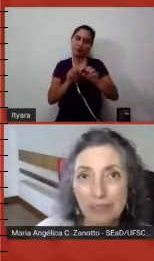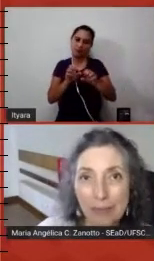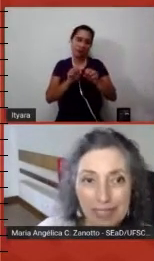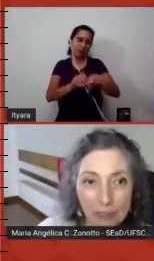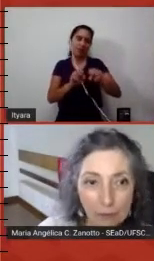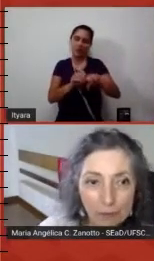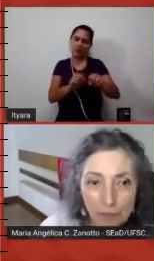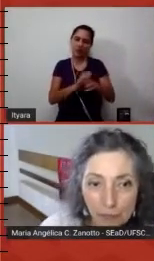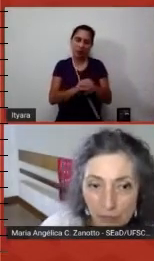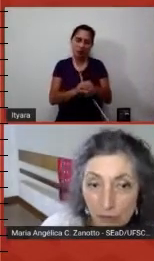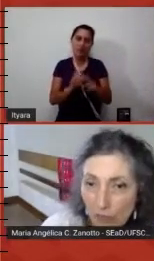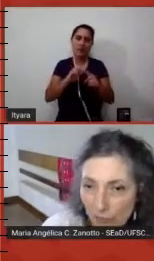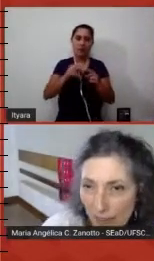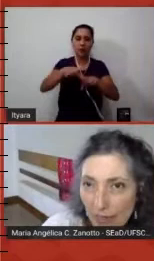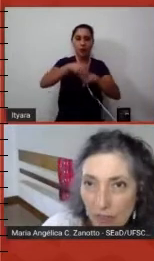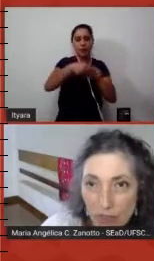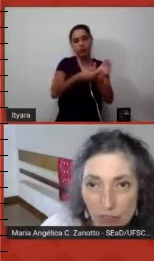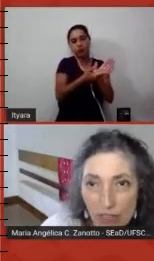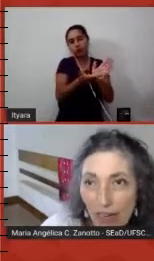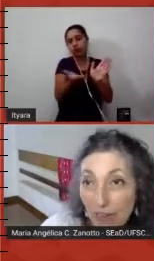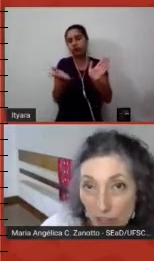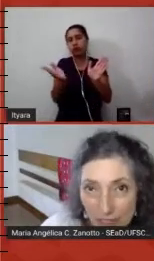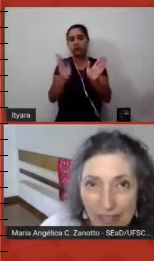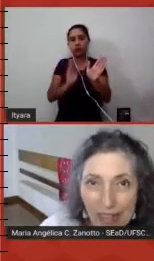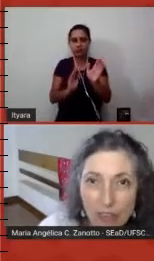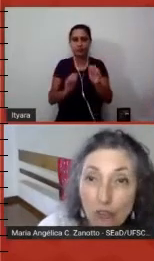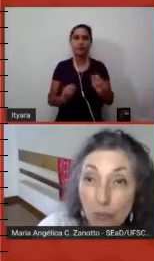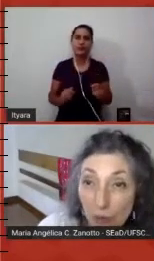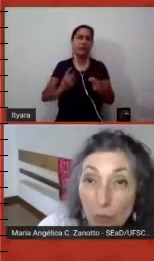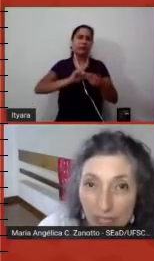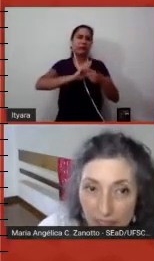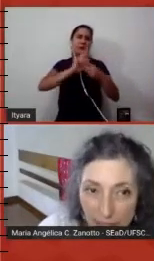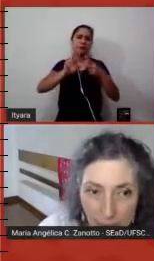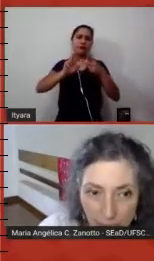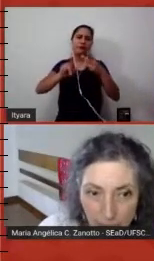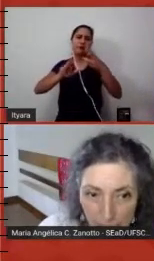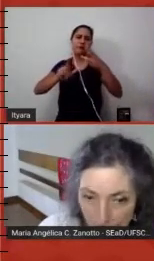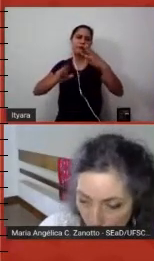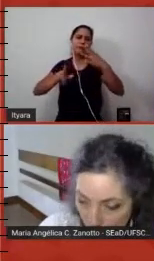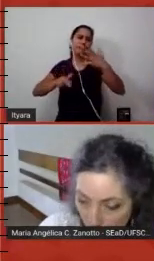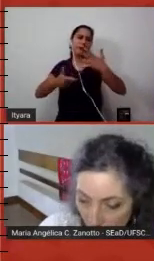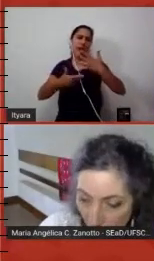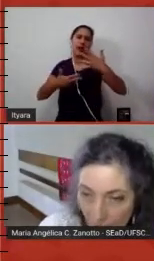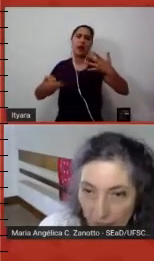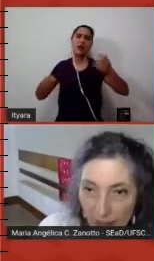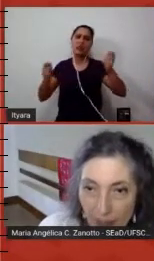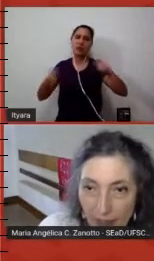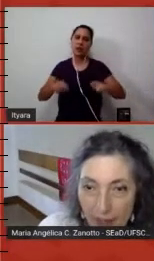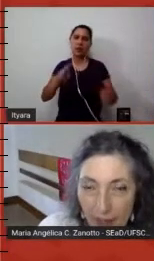campo de conhecimento. Então, são várias as utilidades de uma rubrica.